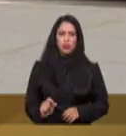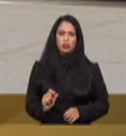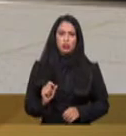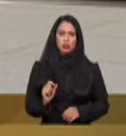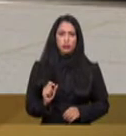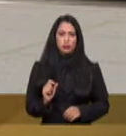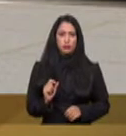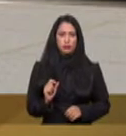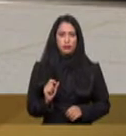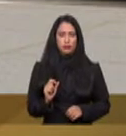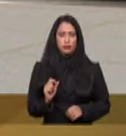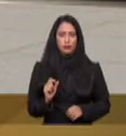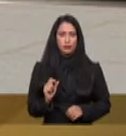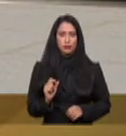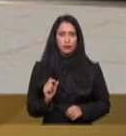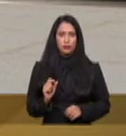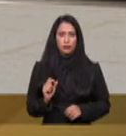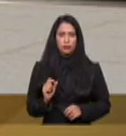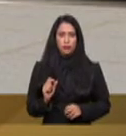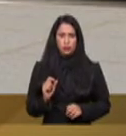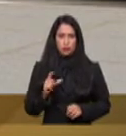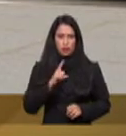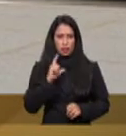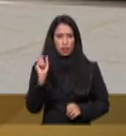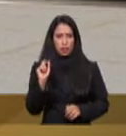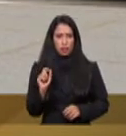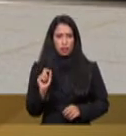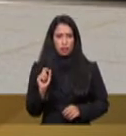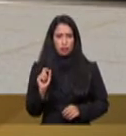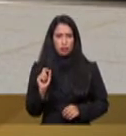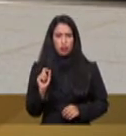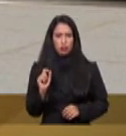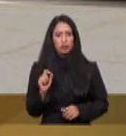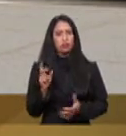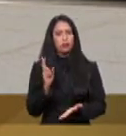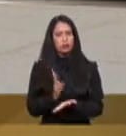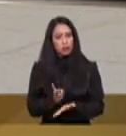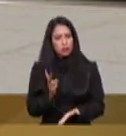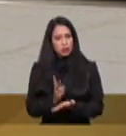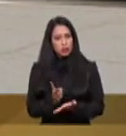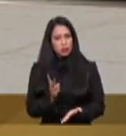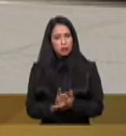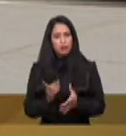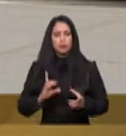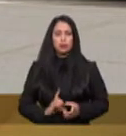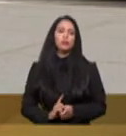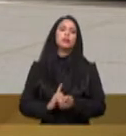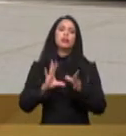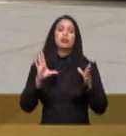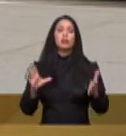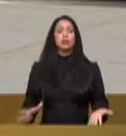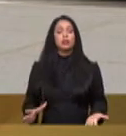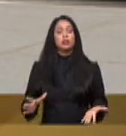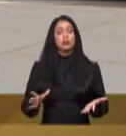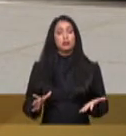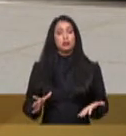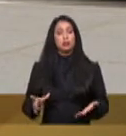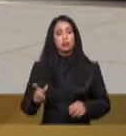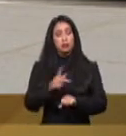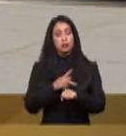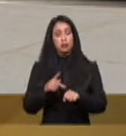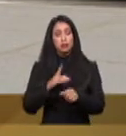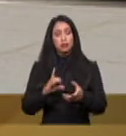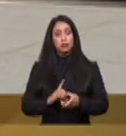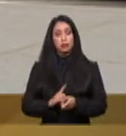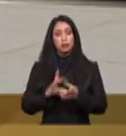de manutenção, relações humanas precisam de manutenção. A democracia e o Estado Democrático de Direito